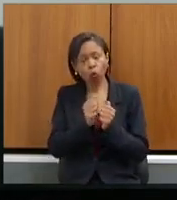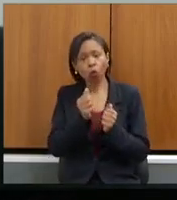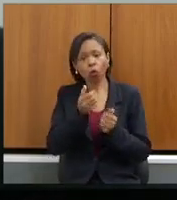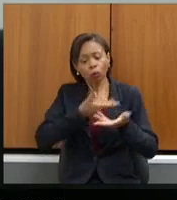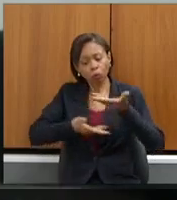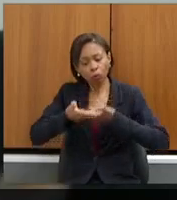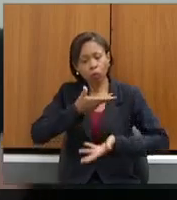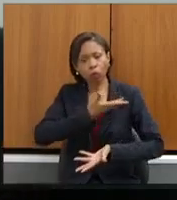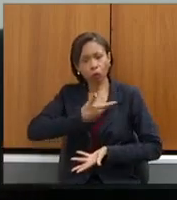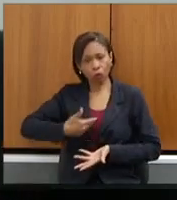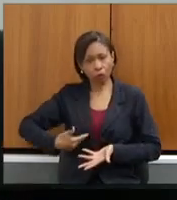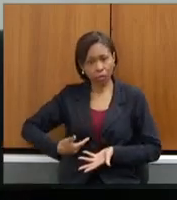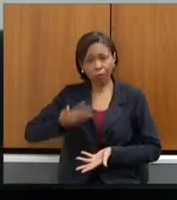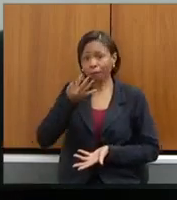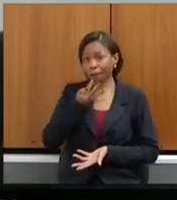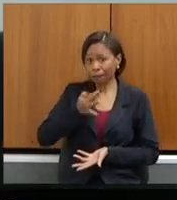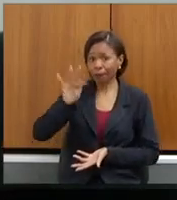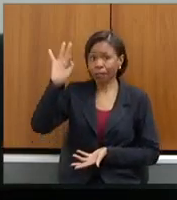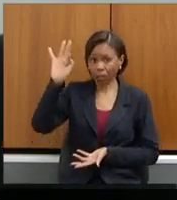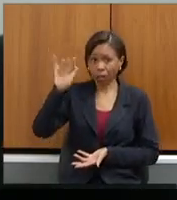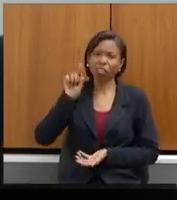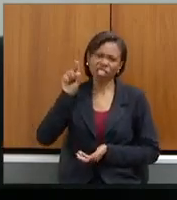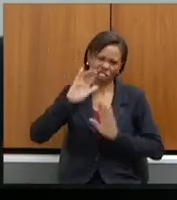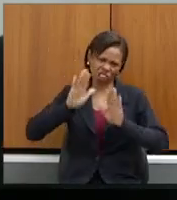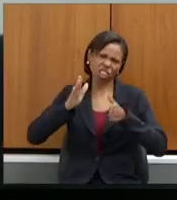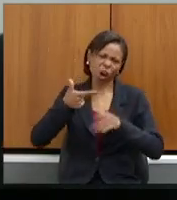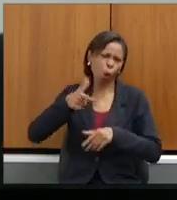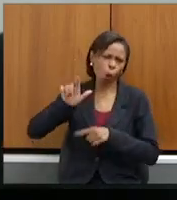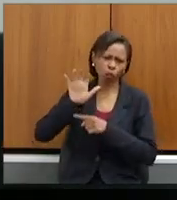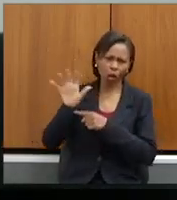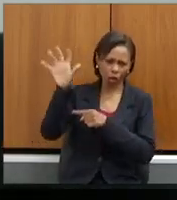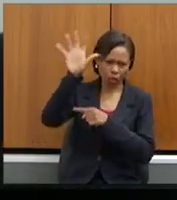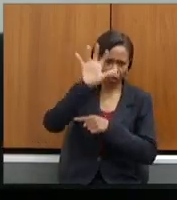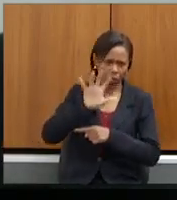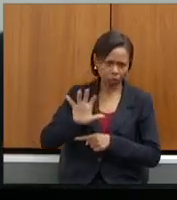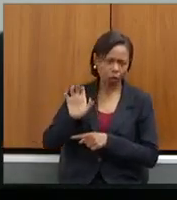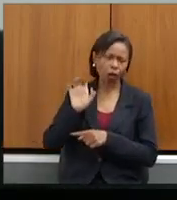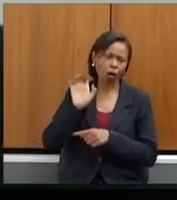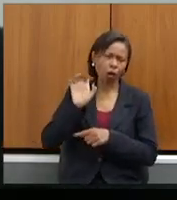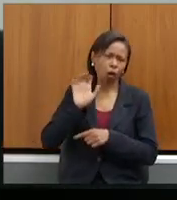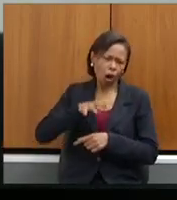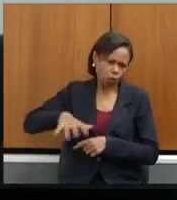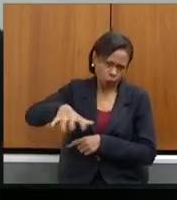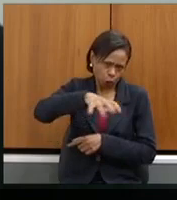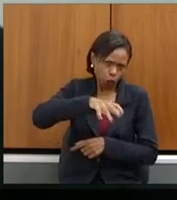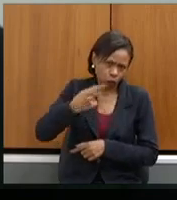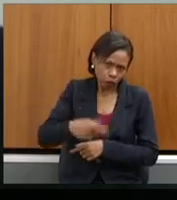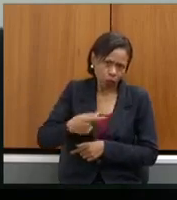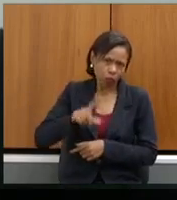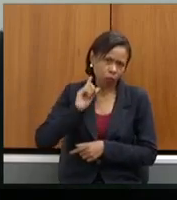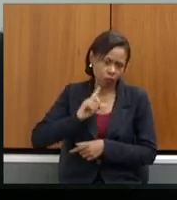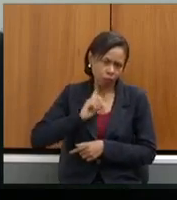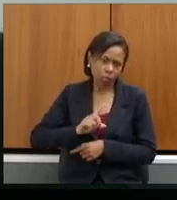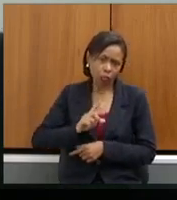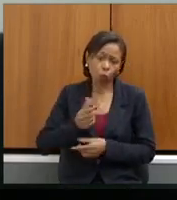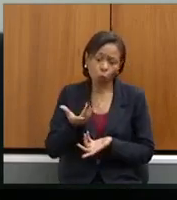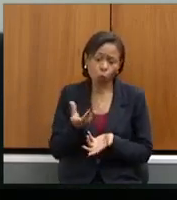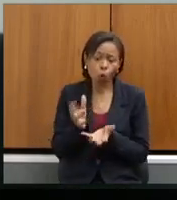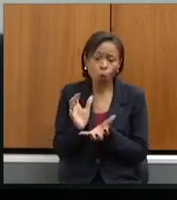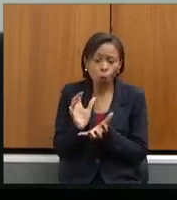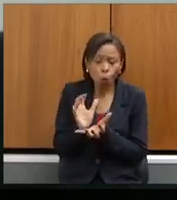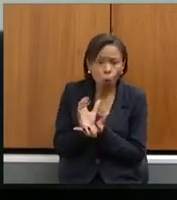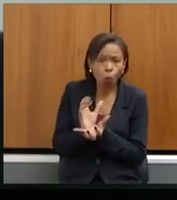como ele fez em outras regiões do estado que priorizou é uma conta é a mais uma cota extraordinária de vacina